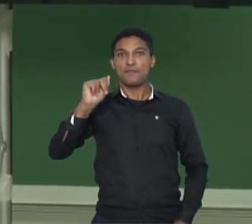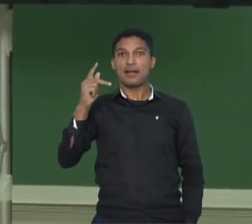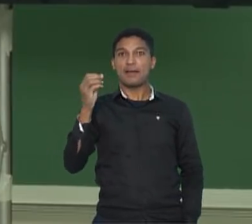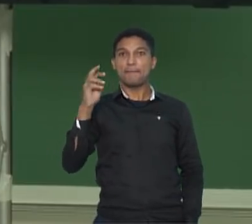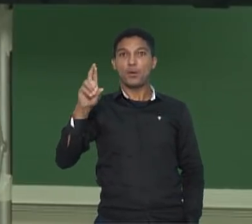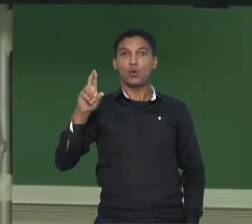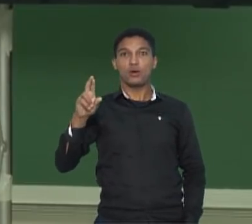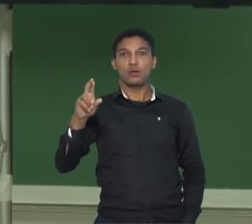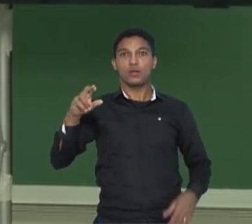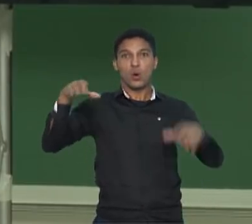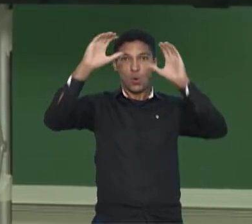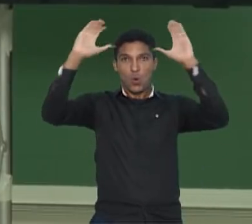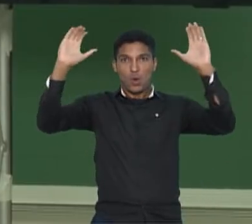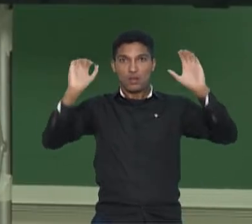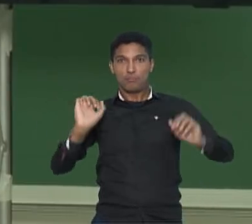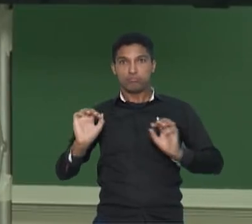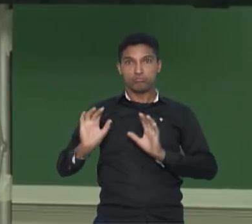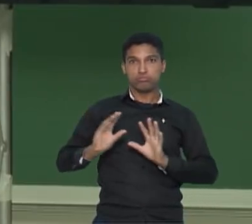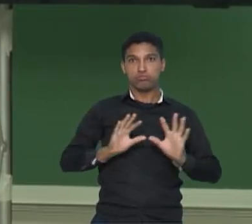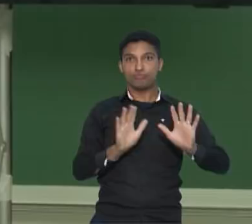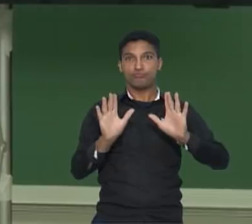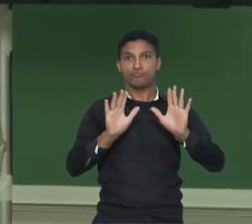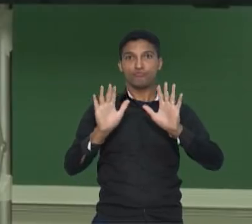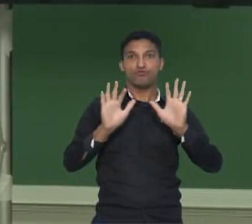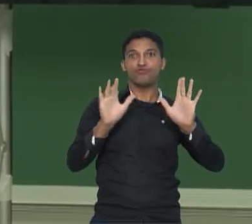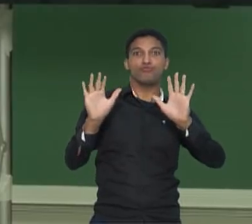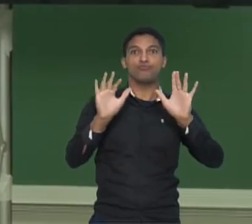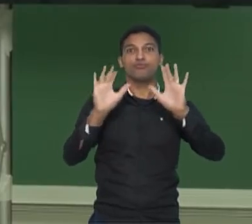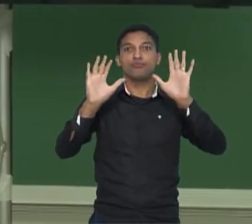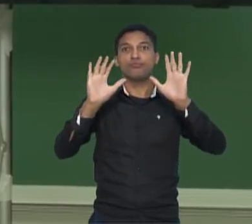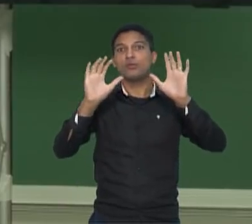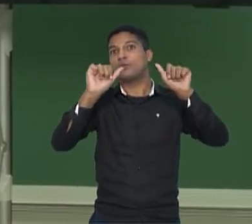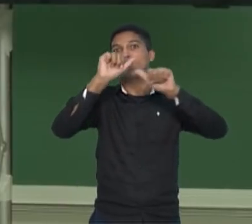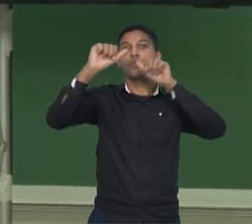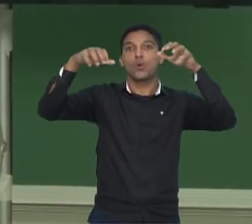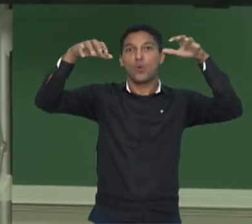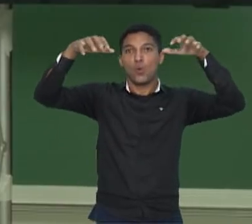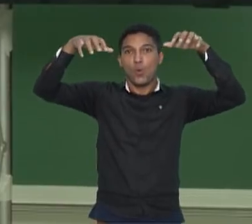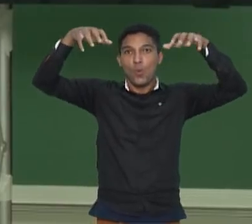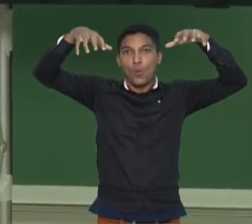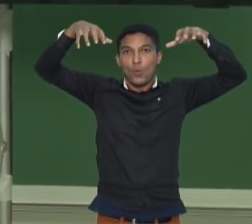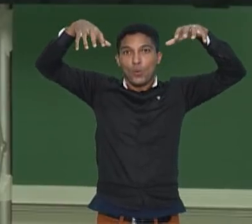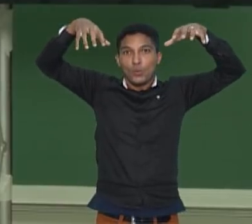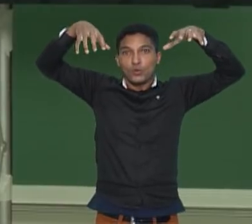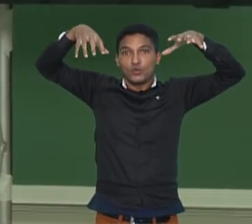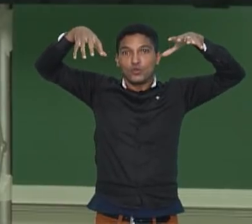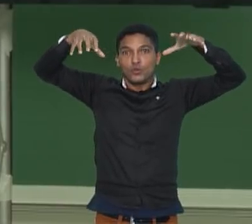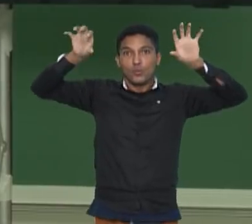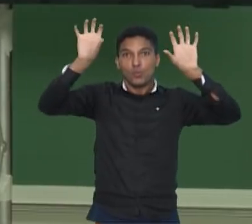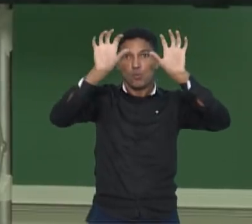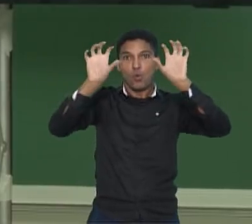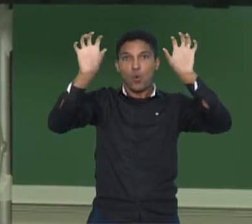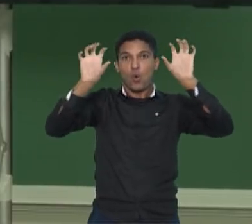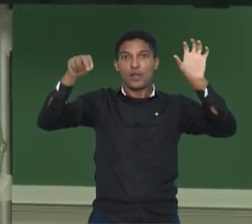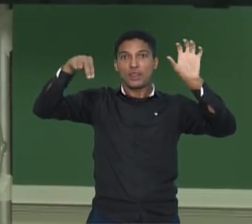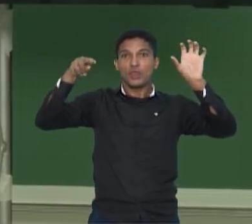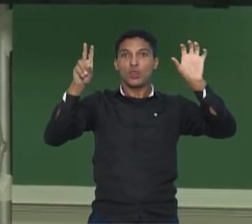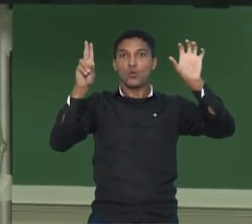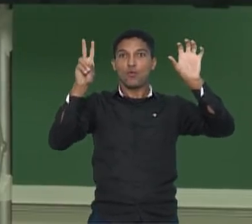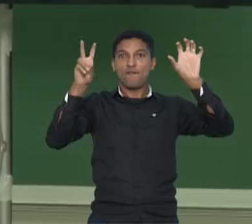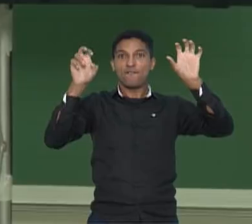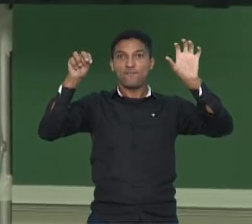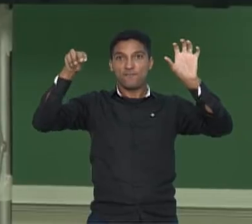a atmosfera, formam-se as nuvens de chuva, as cumulonimbos. Então, tem o processo